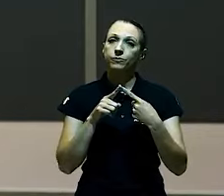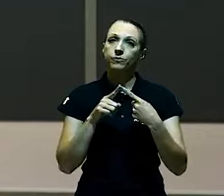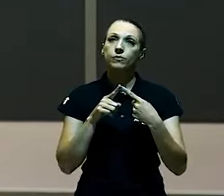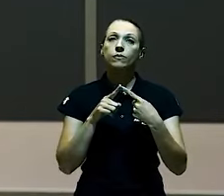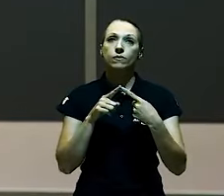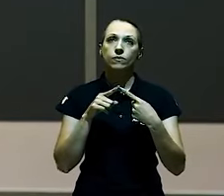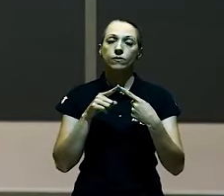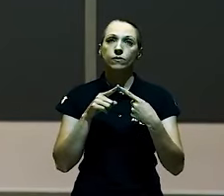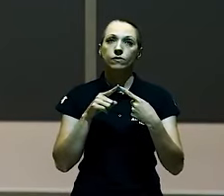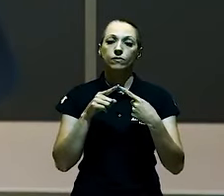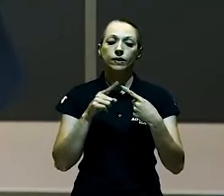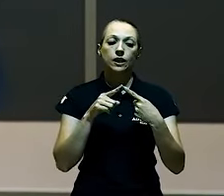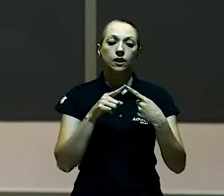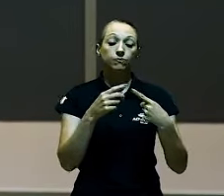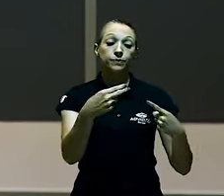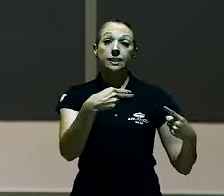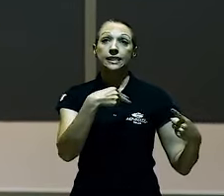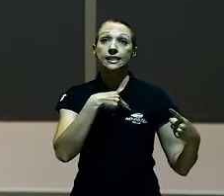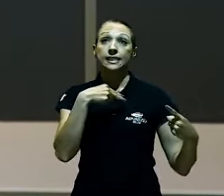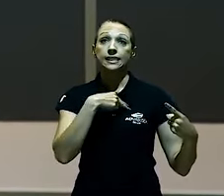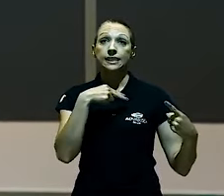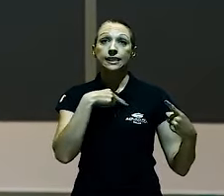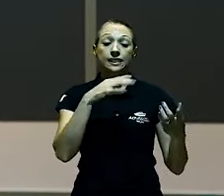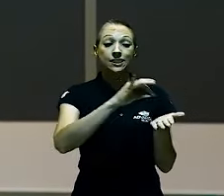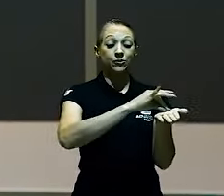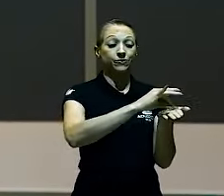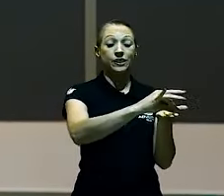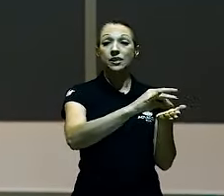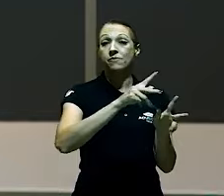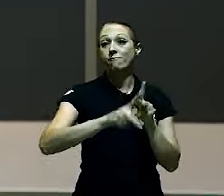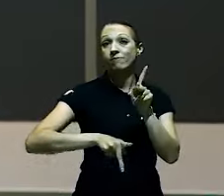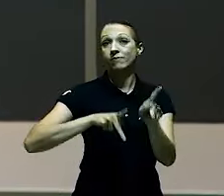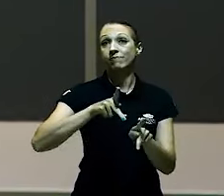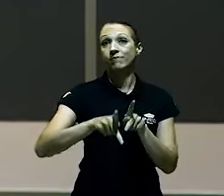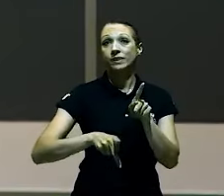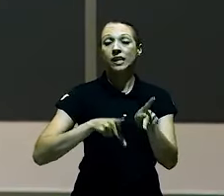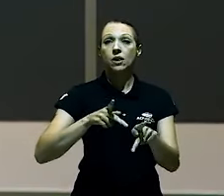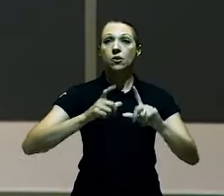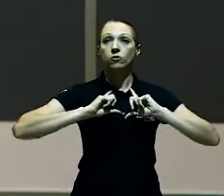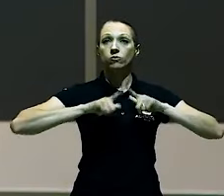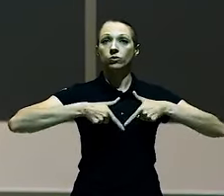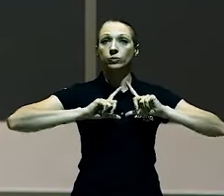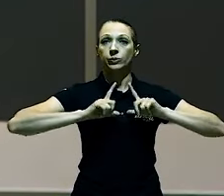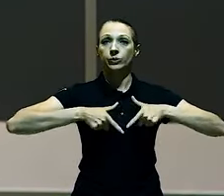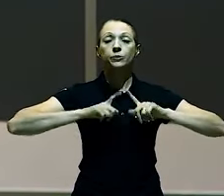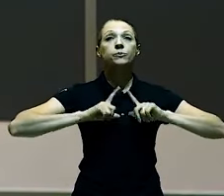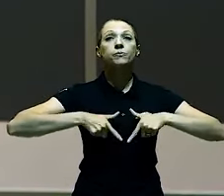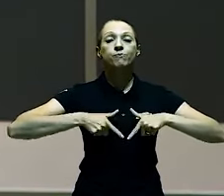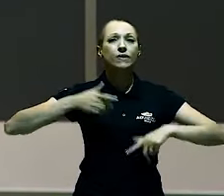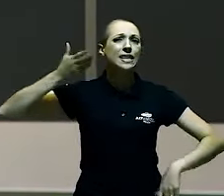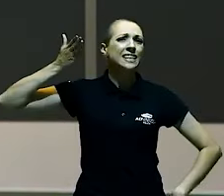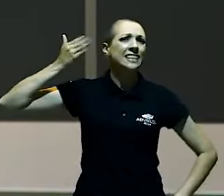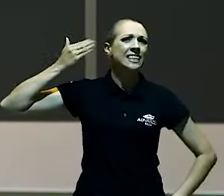alcançada: Nínive era uma antiga inimiga de Israel. Um pouco menos de 100 anos antes da história de Jonas,